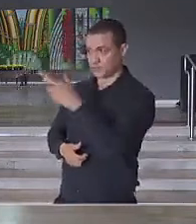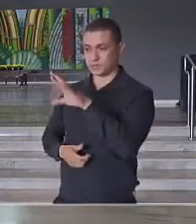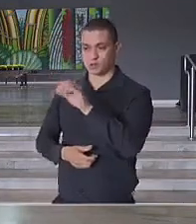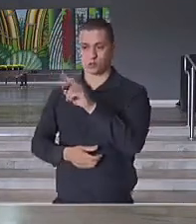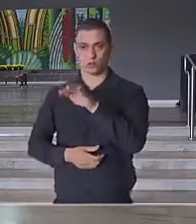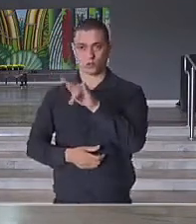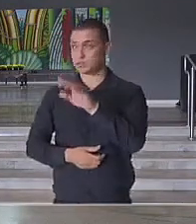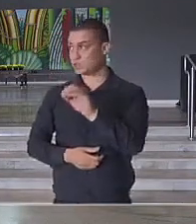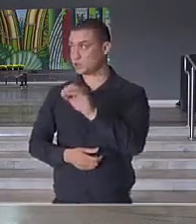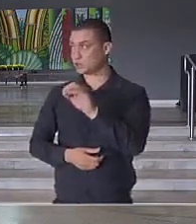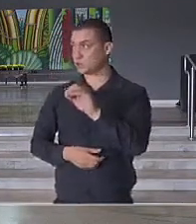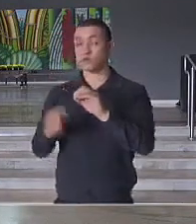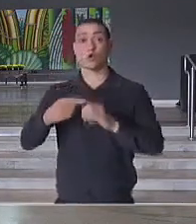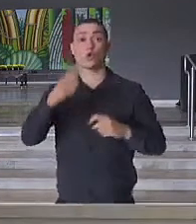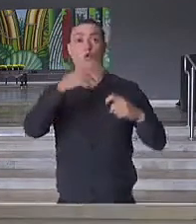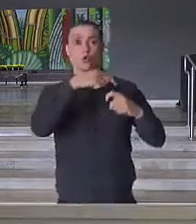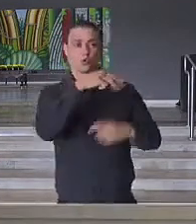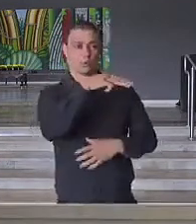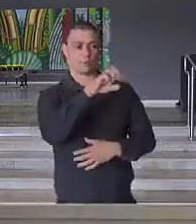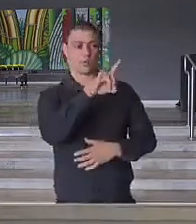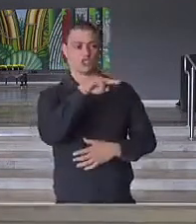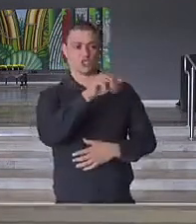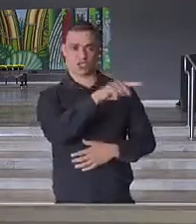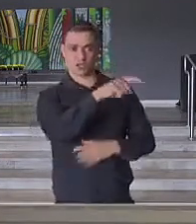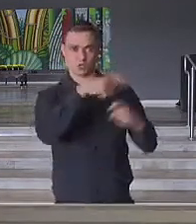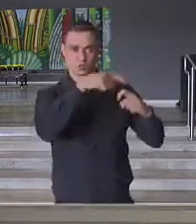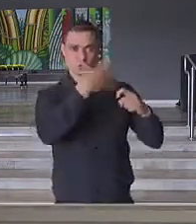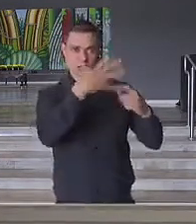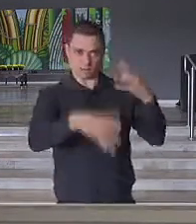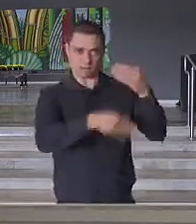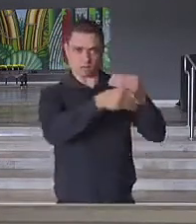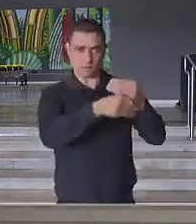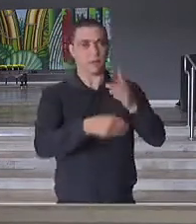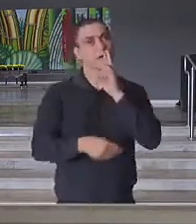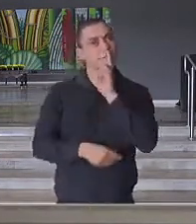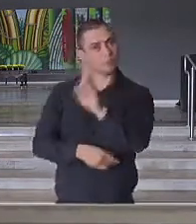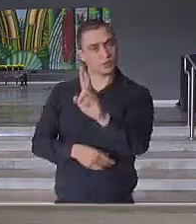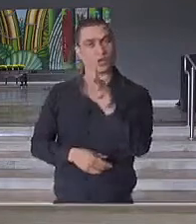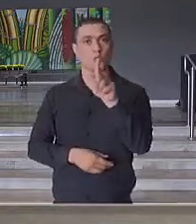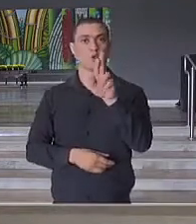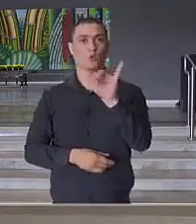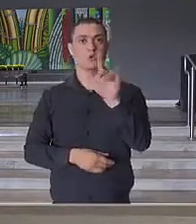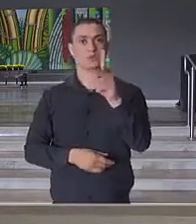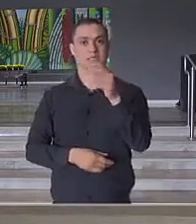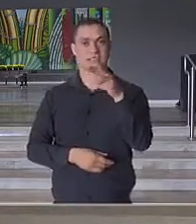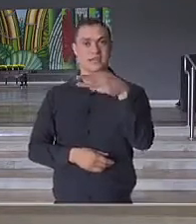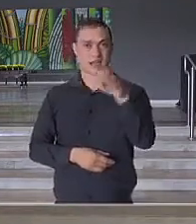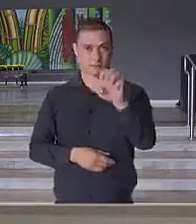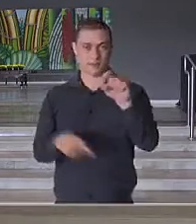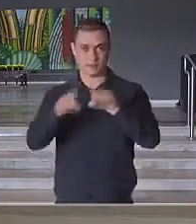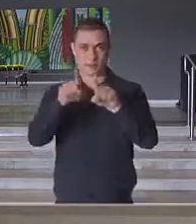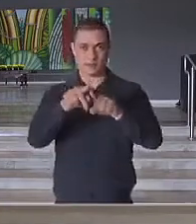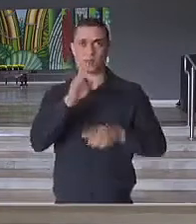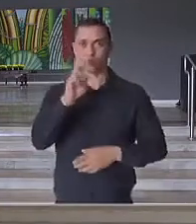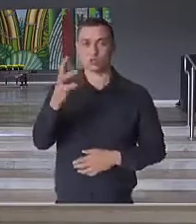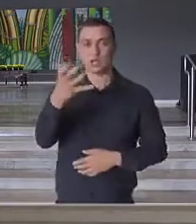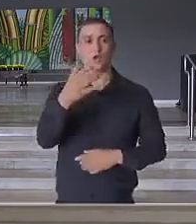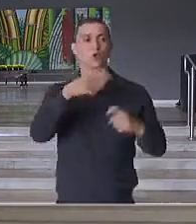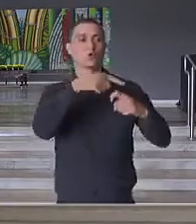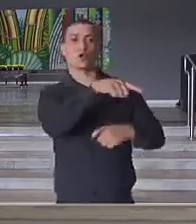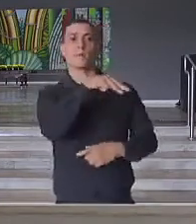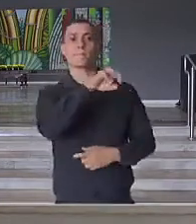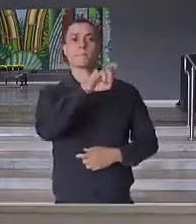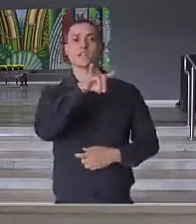aqui um pedido do doutor José Medina, também para fazer uma intervenção, respondendo ao jornalista Guilherme Bausa. O doutor Medina,